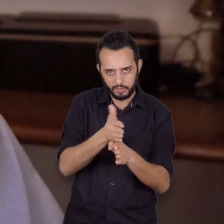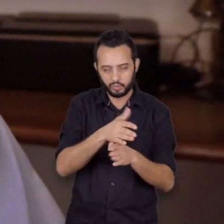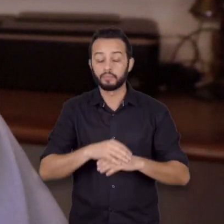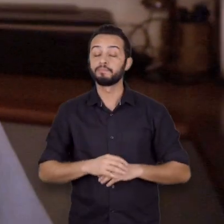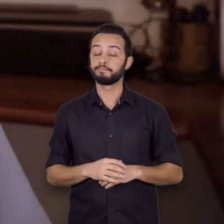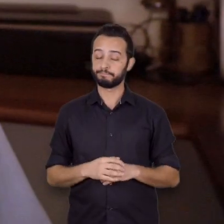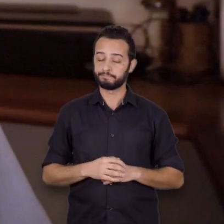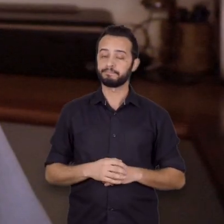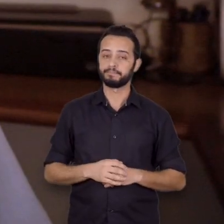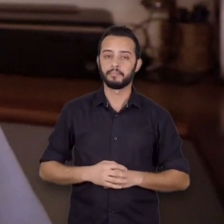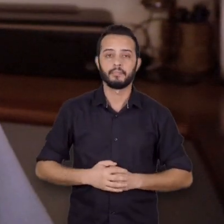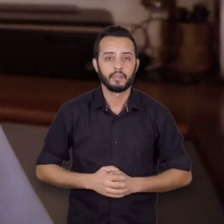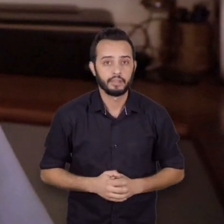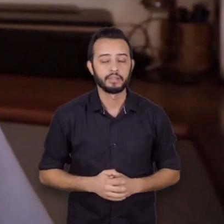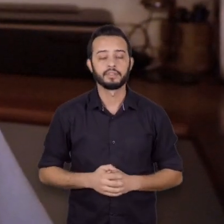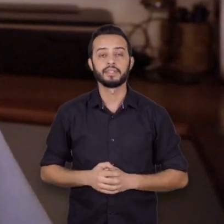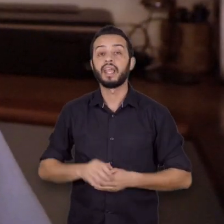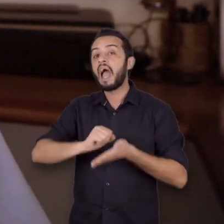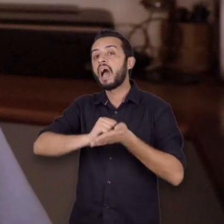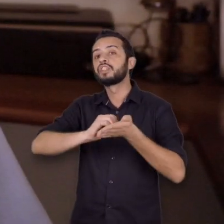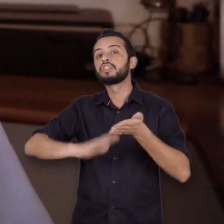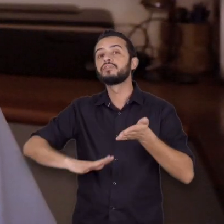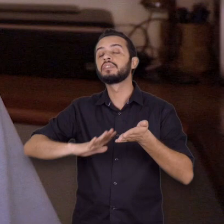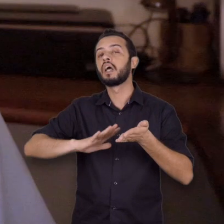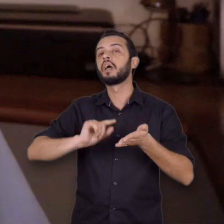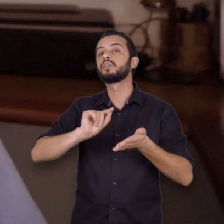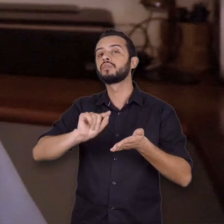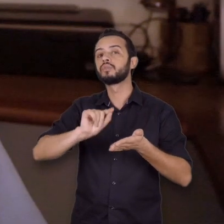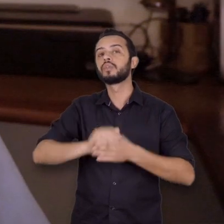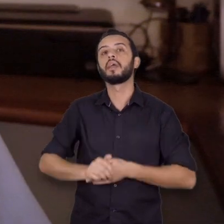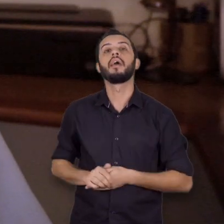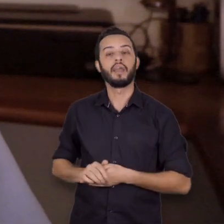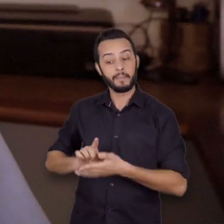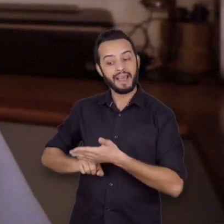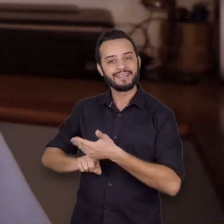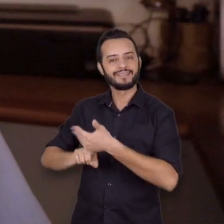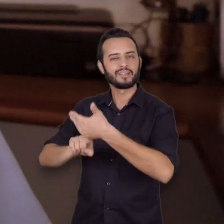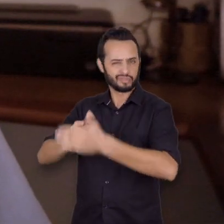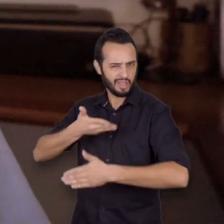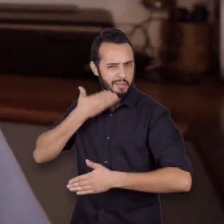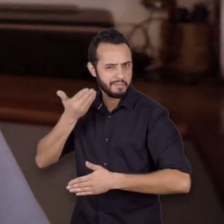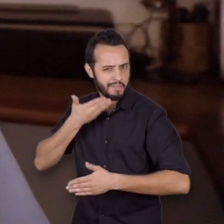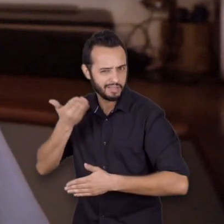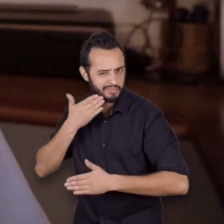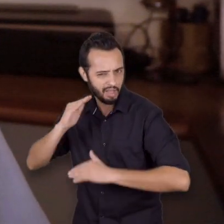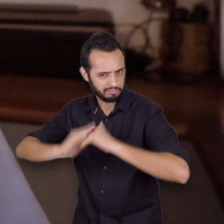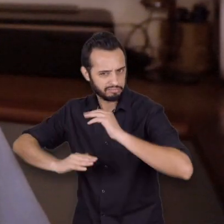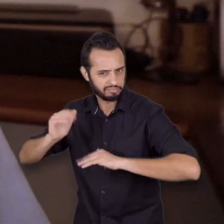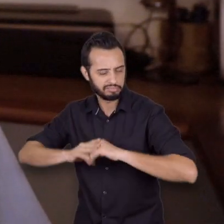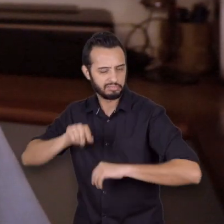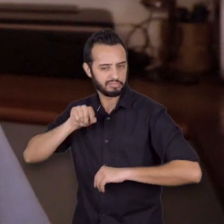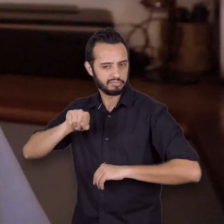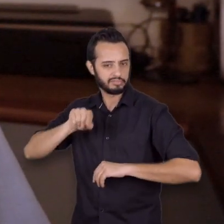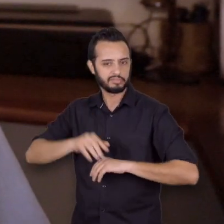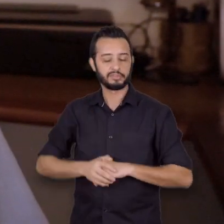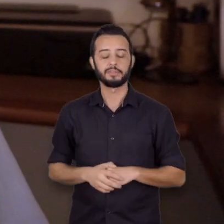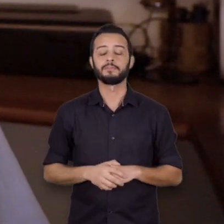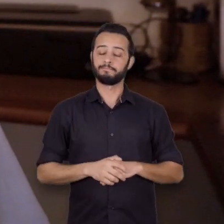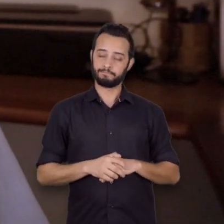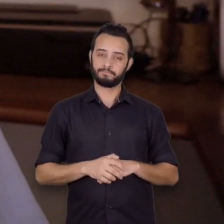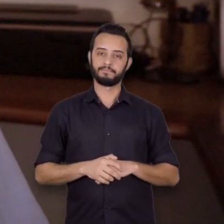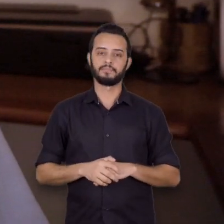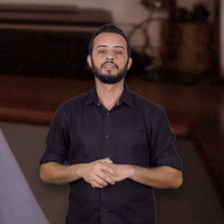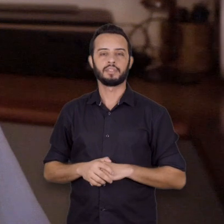vamos dizer assim. Determinadas atividades é muito mais fácil serem desenvolvidas por intermédio do digital, do